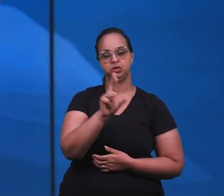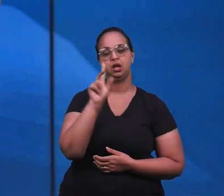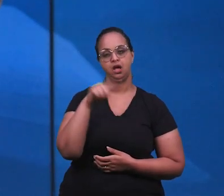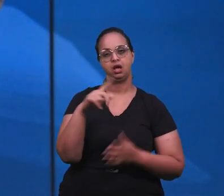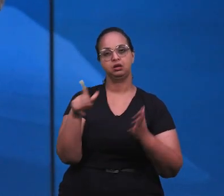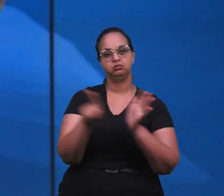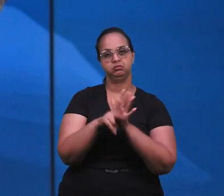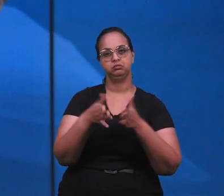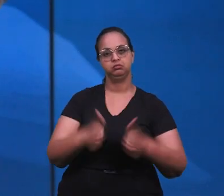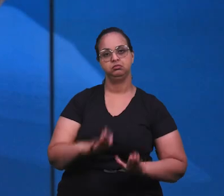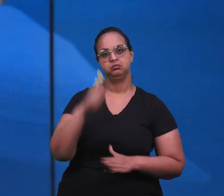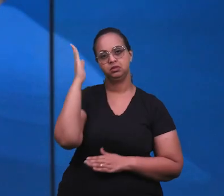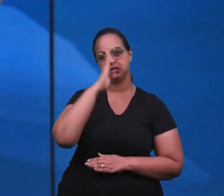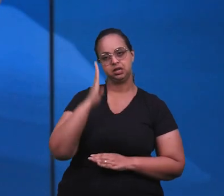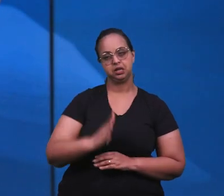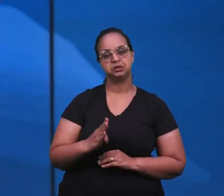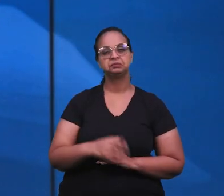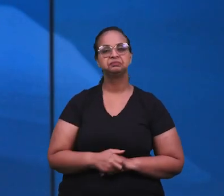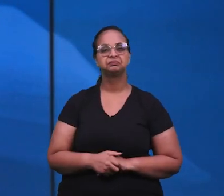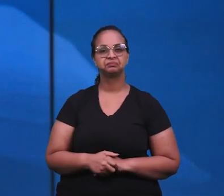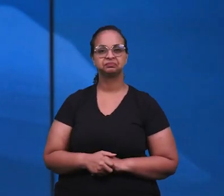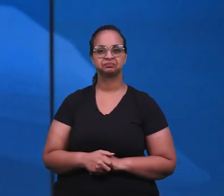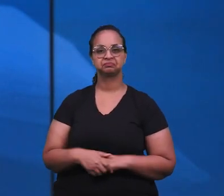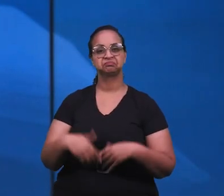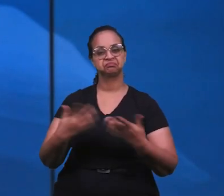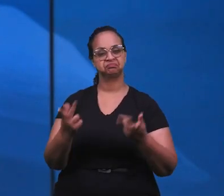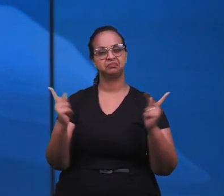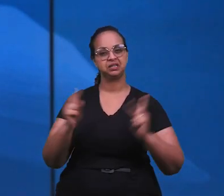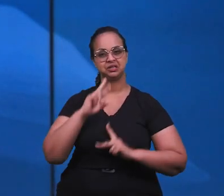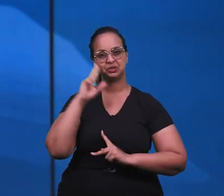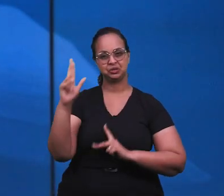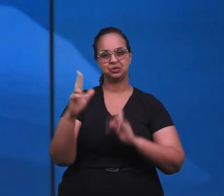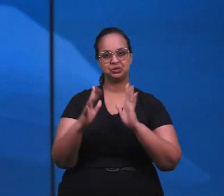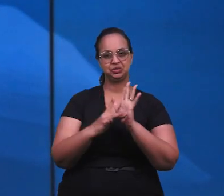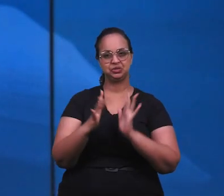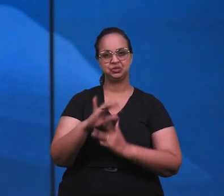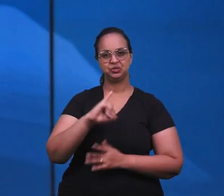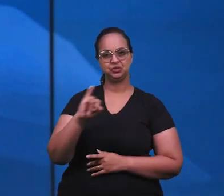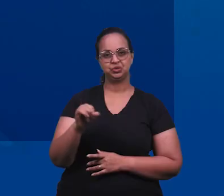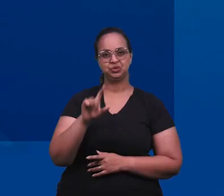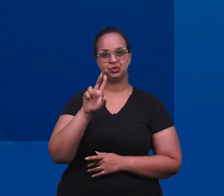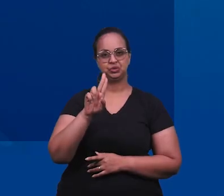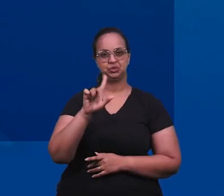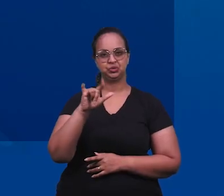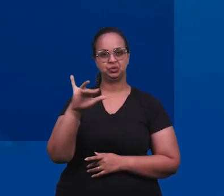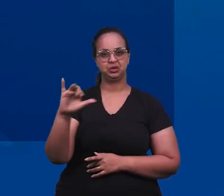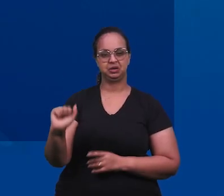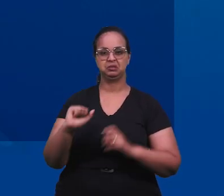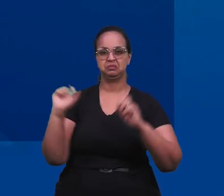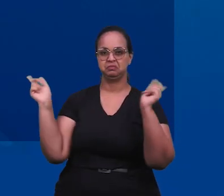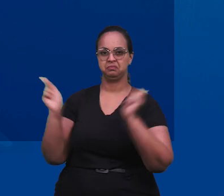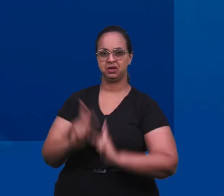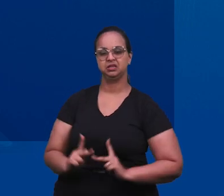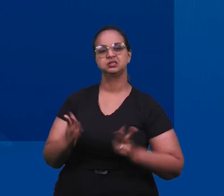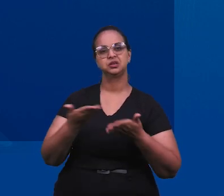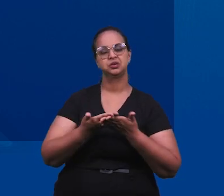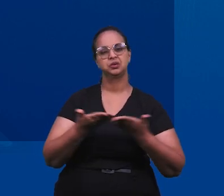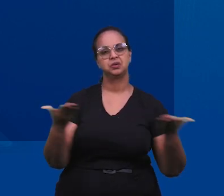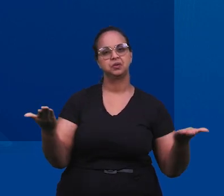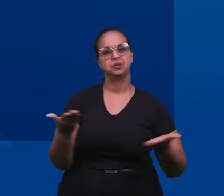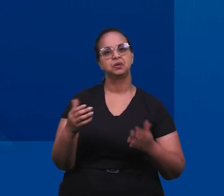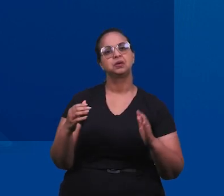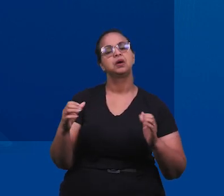brasileira, vai nos dar aqui uma informação. Júlia, a paz do Senhor Jesus e olha, muito bem-vinda, hein? A paz do Senhor Jesus,